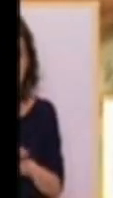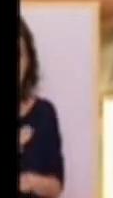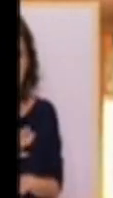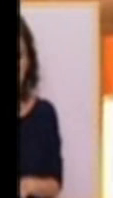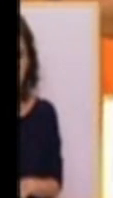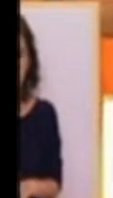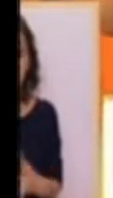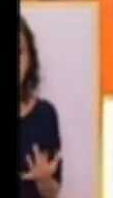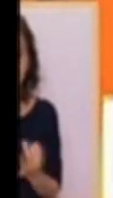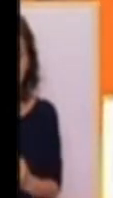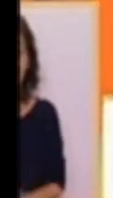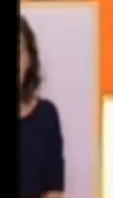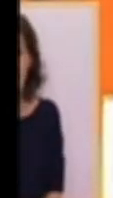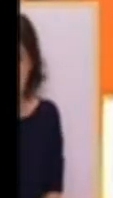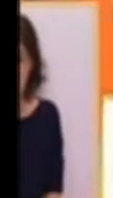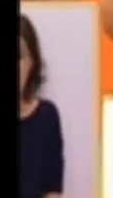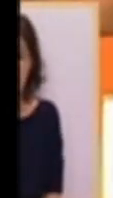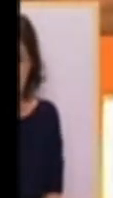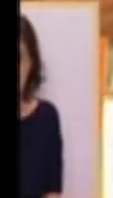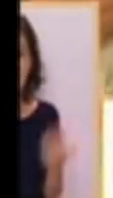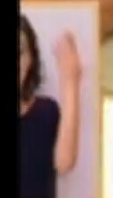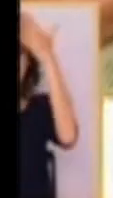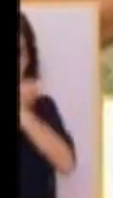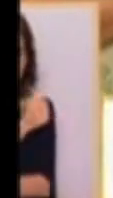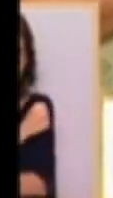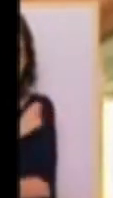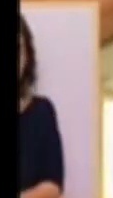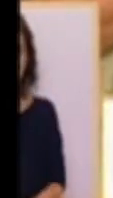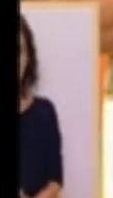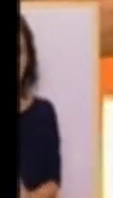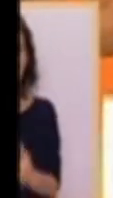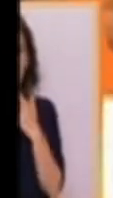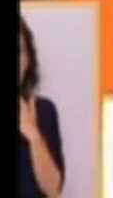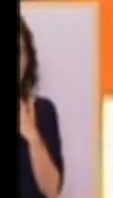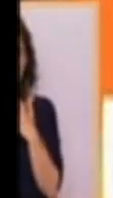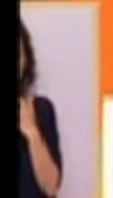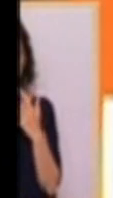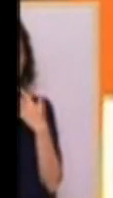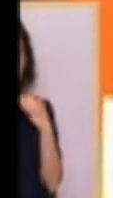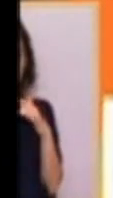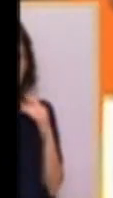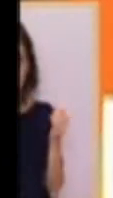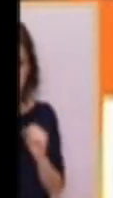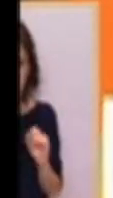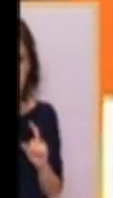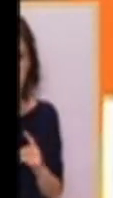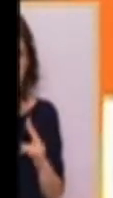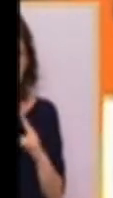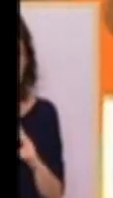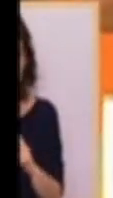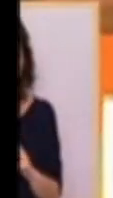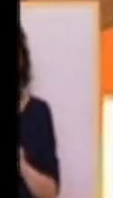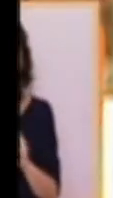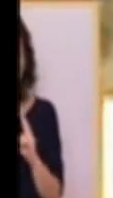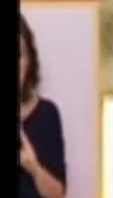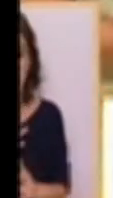público português e vestiu a pele de Amália Rodrigues em Uma Noite em Casa de Amália. Da Amália. Ui, até me saiu. Estou um bocado nervoso porque já não vejo esta menina há muito